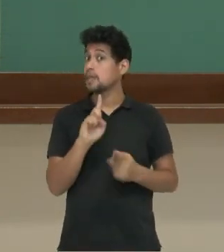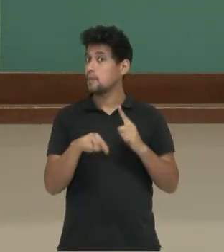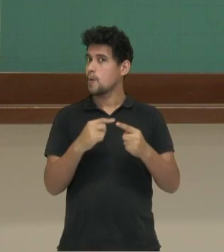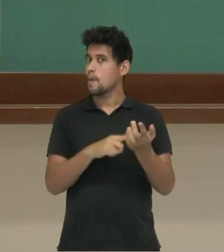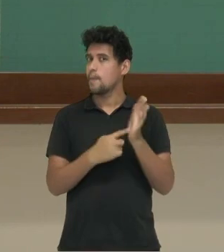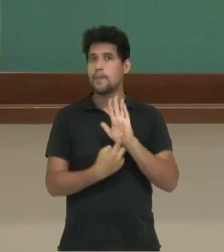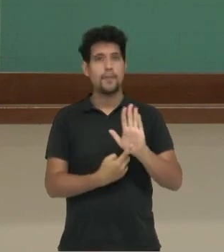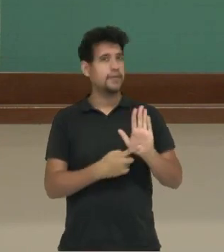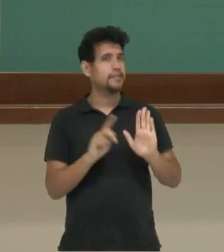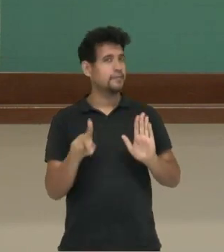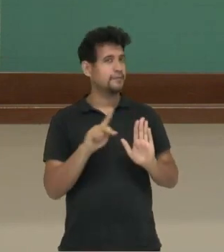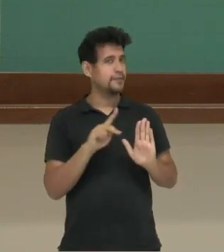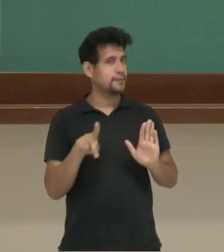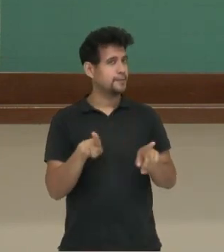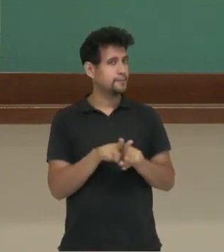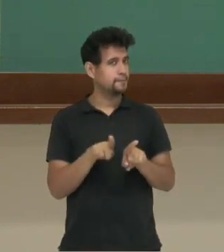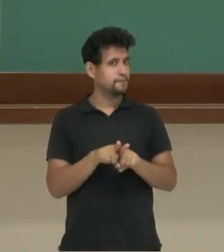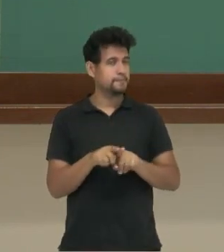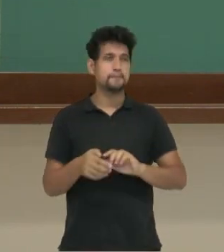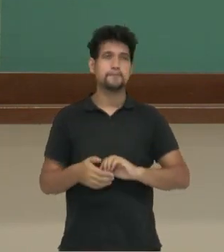o seu professor também, ok?